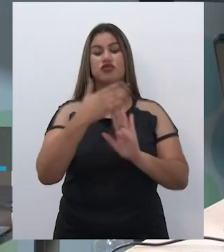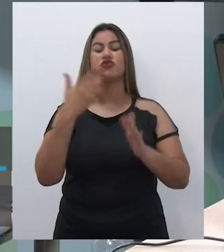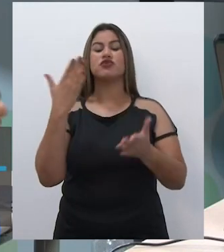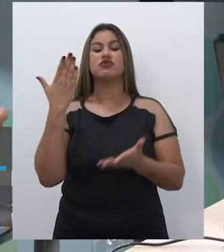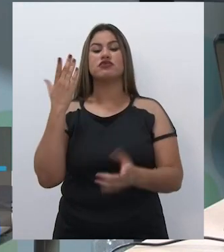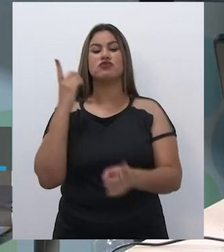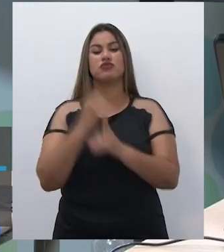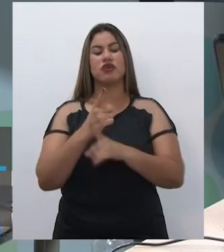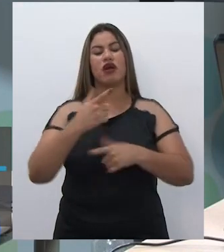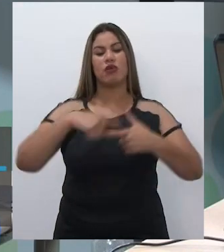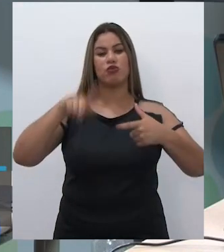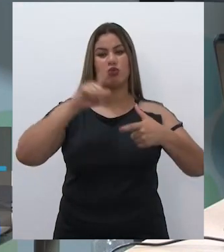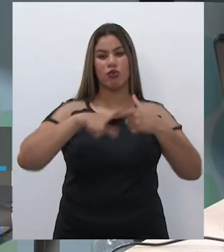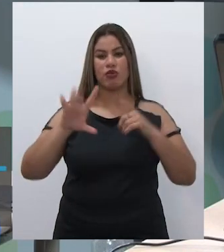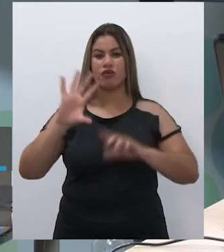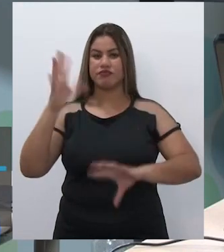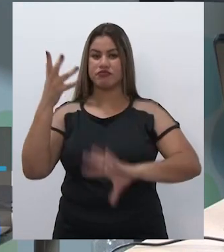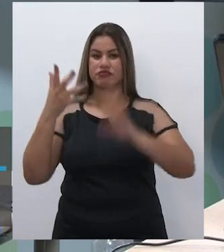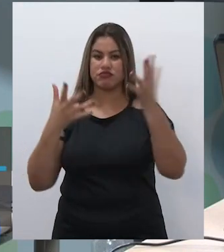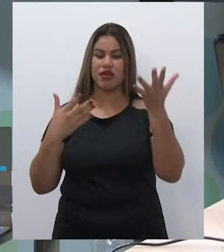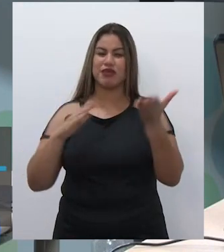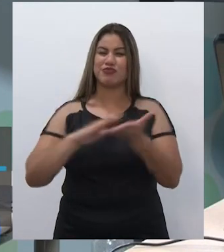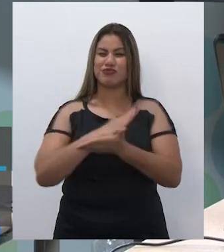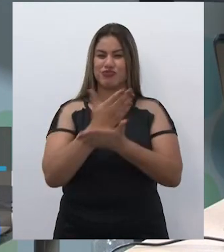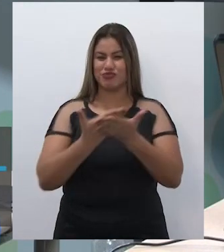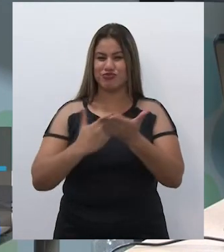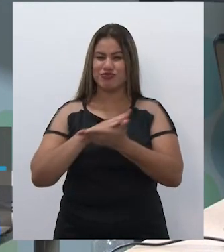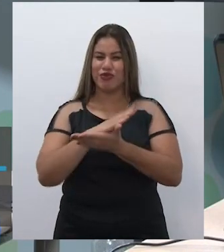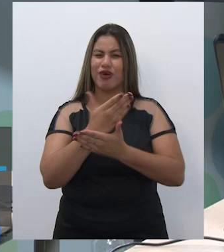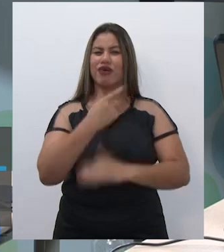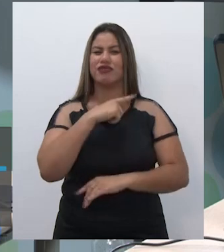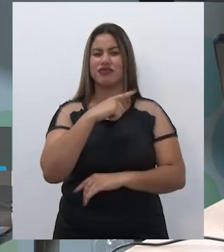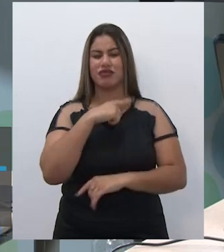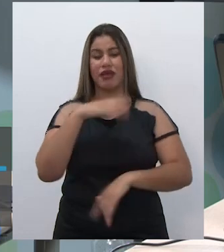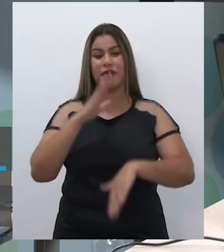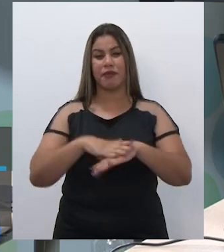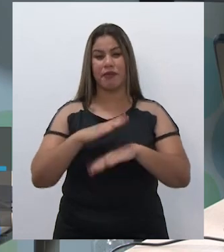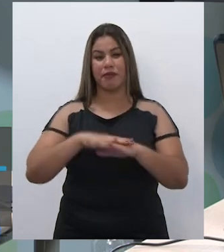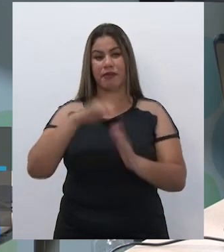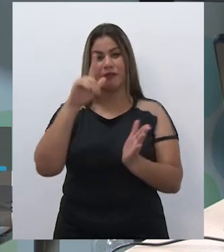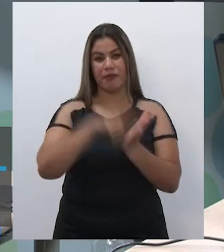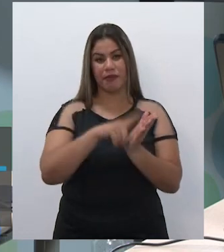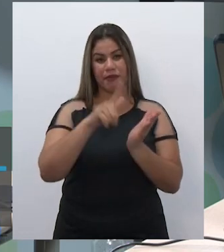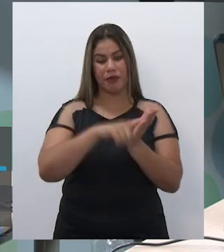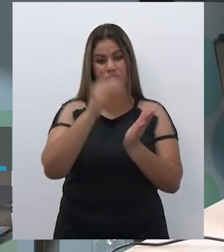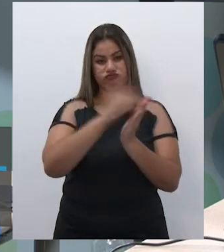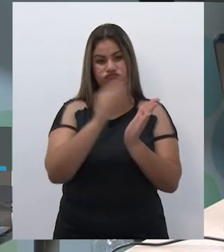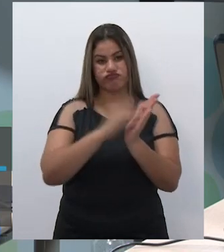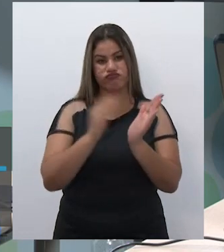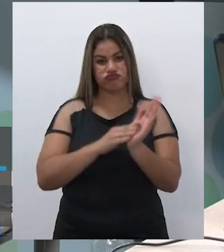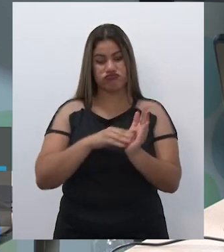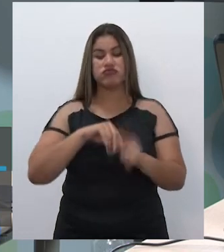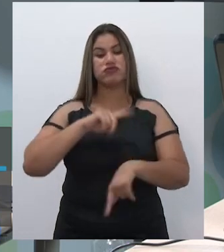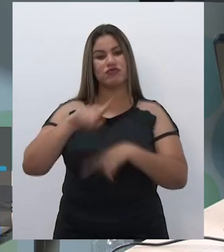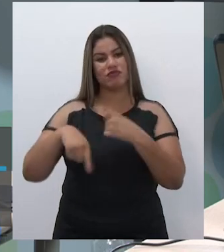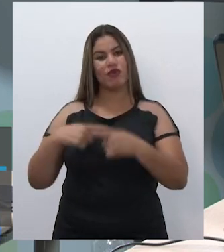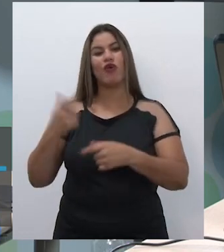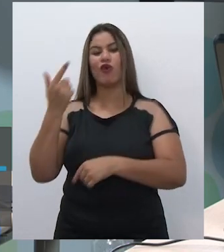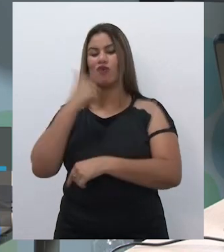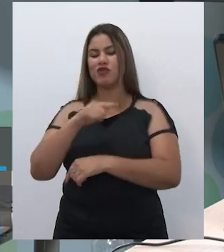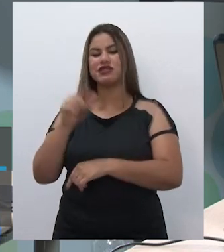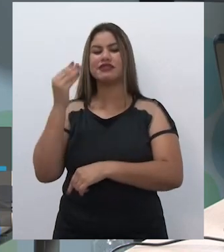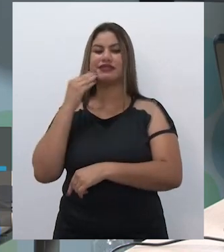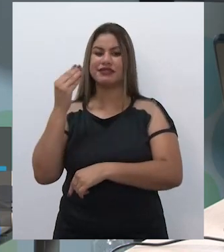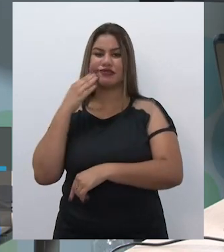os problemas, as coisas que incomodam vocês, pôr no papel e bora pôr para validar esse projeto, testar